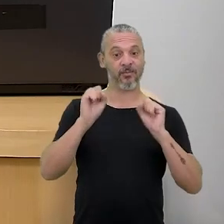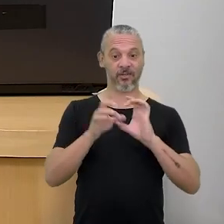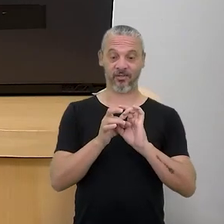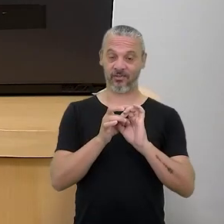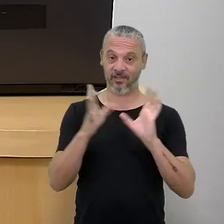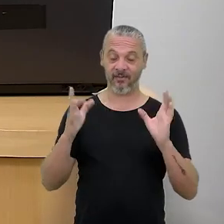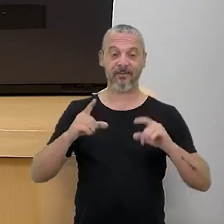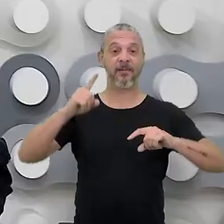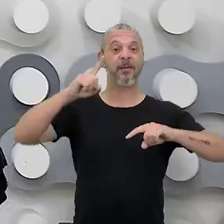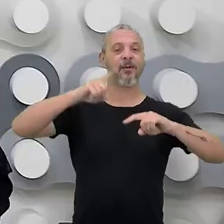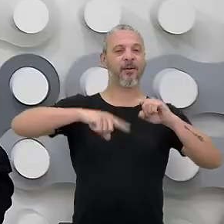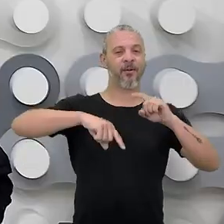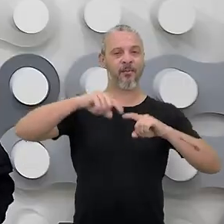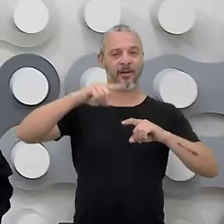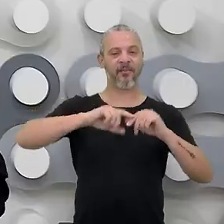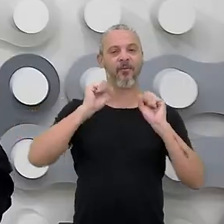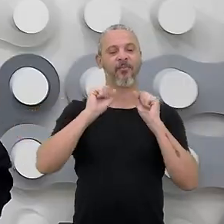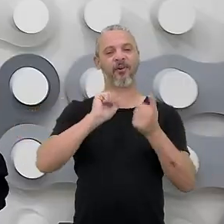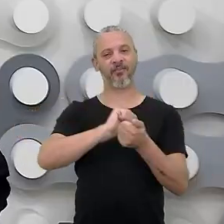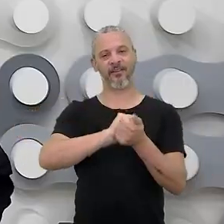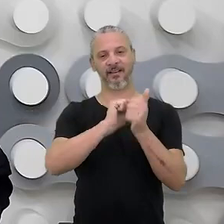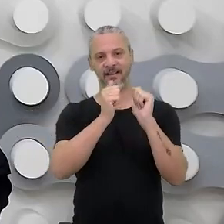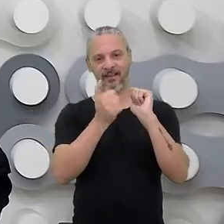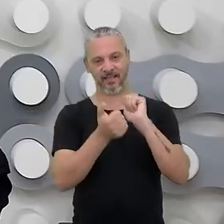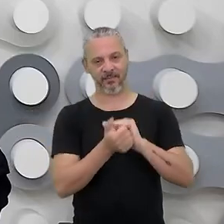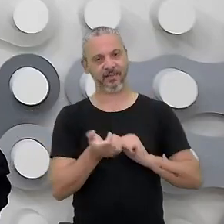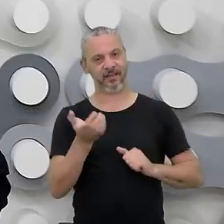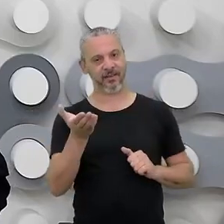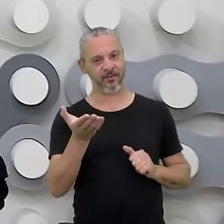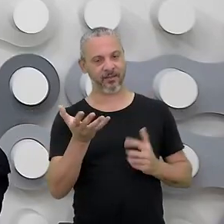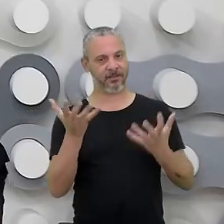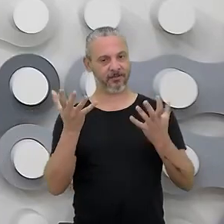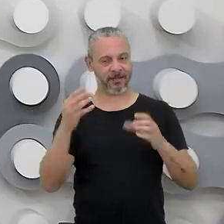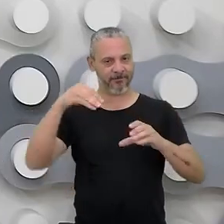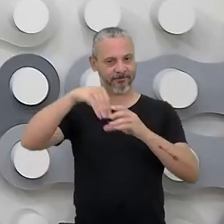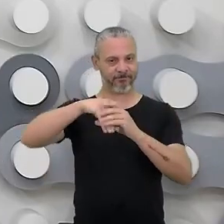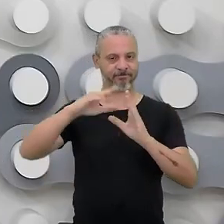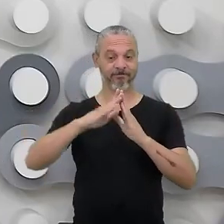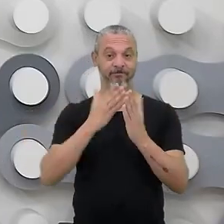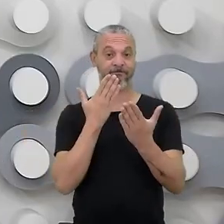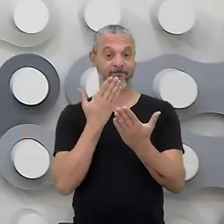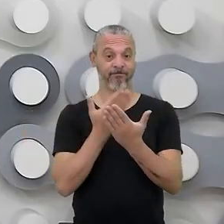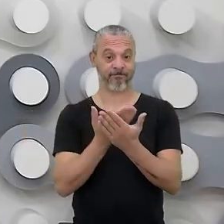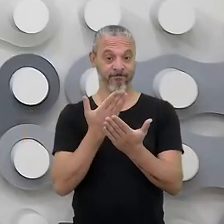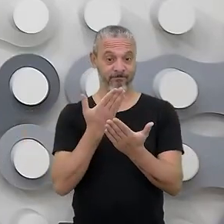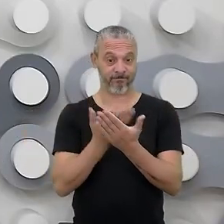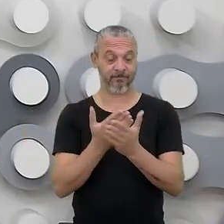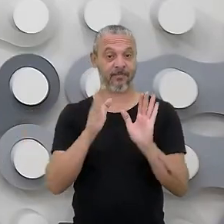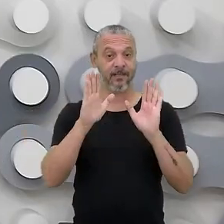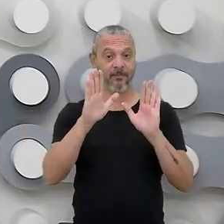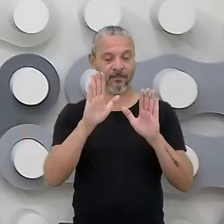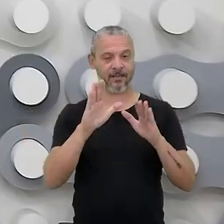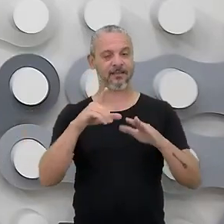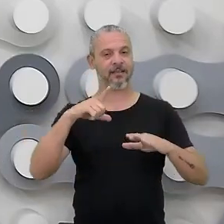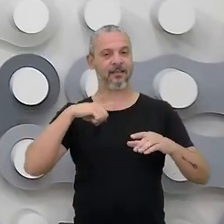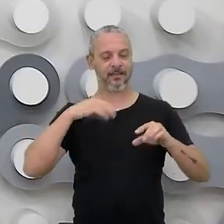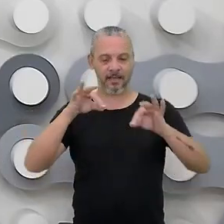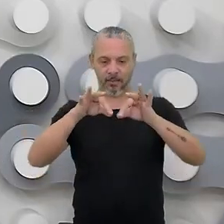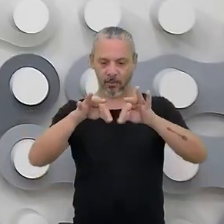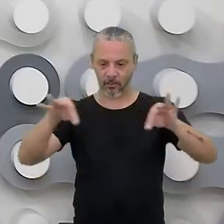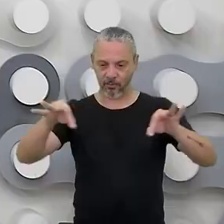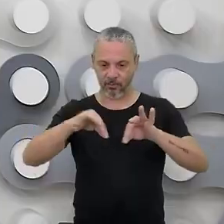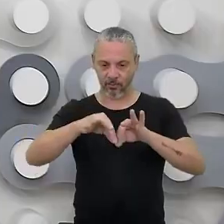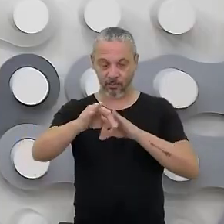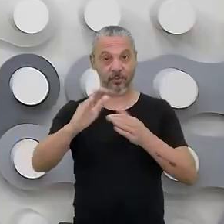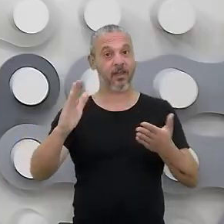esses materiais você pode adaptar conforme que você tiver aí na sua escola, mas vamos seguir aqui algumas medidas que